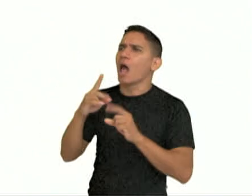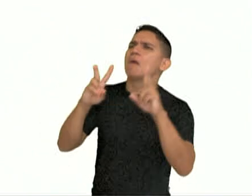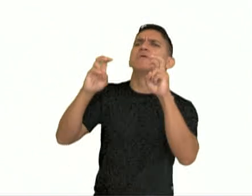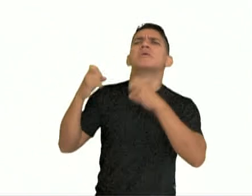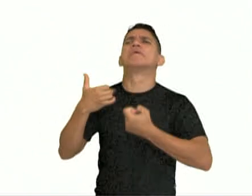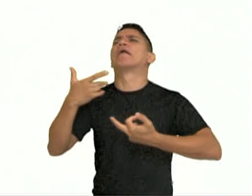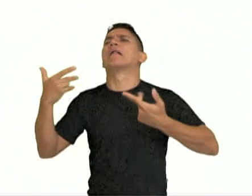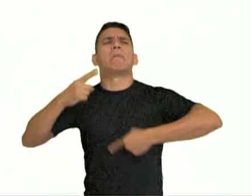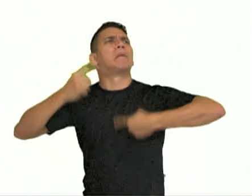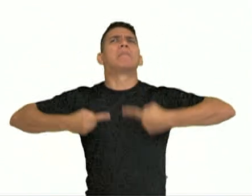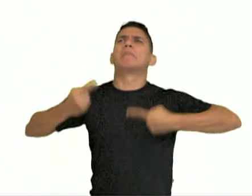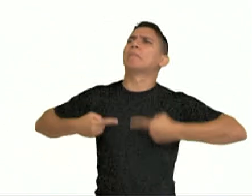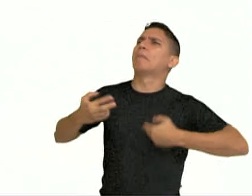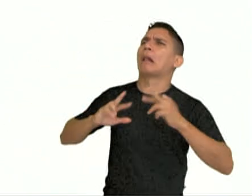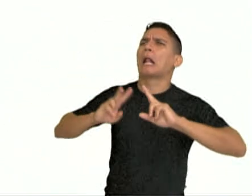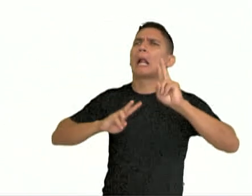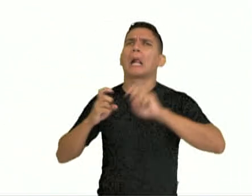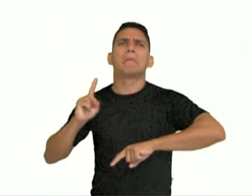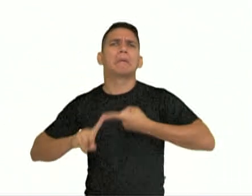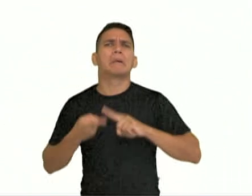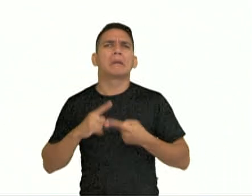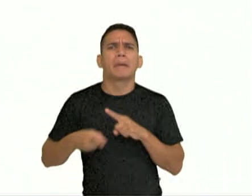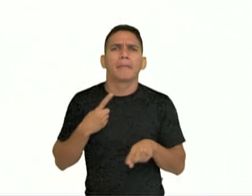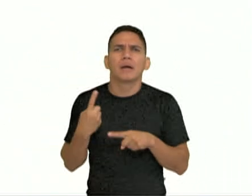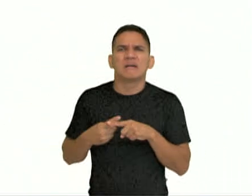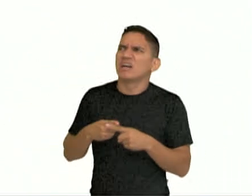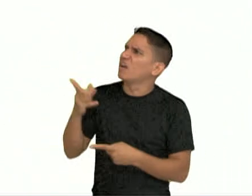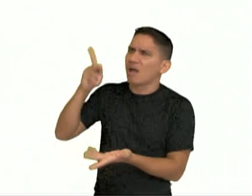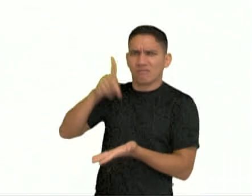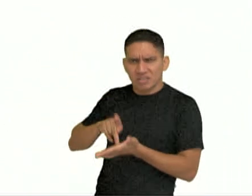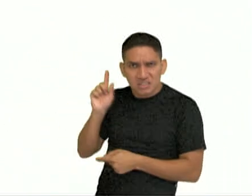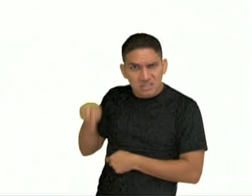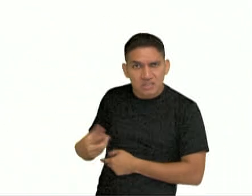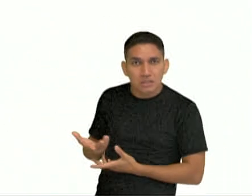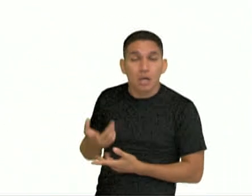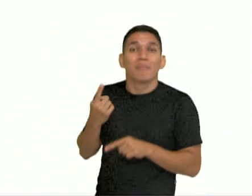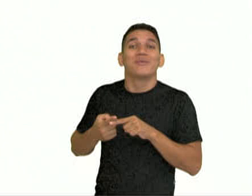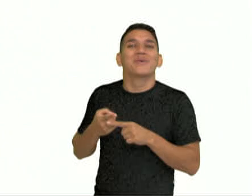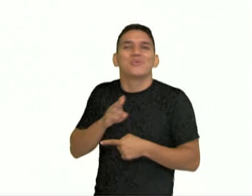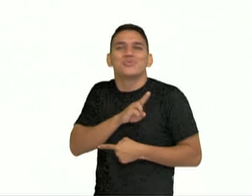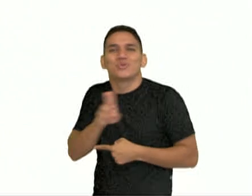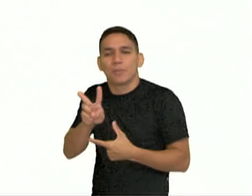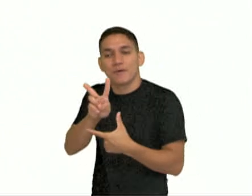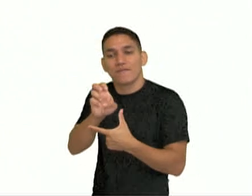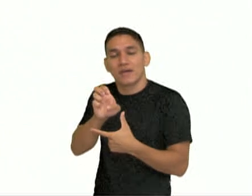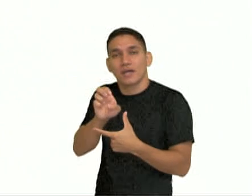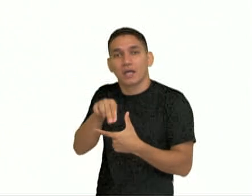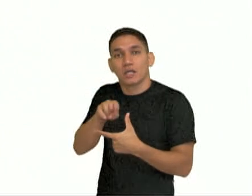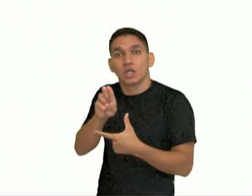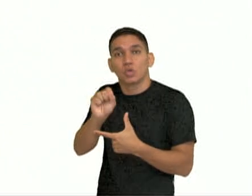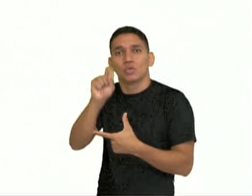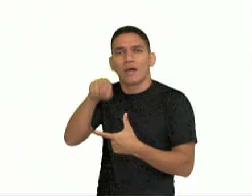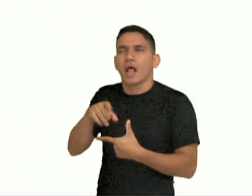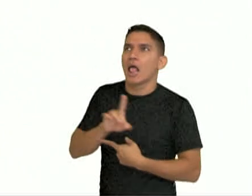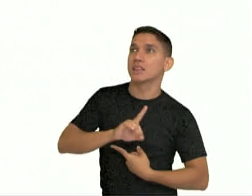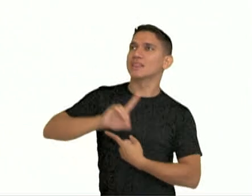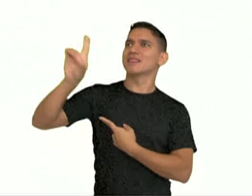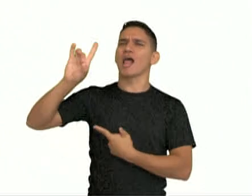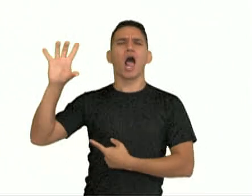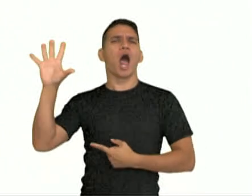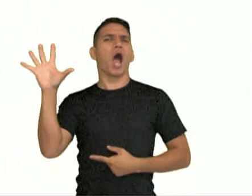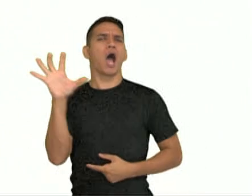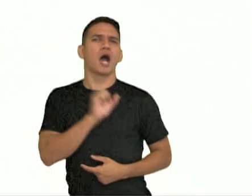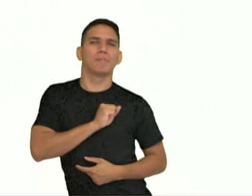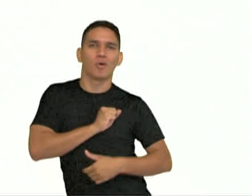várias discussões sobre sua veracidade. Por quê? O nome de Vênus, que era a deusa do amor para